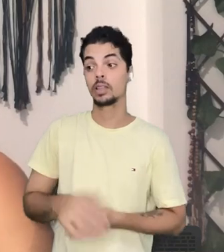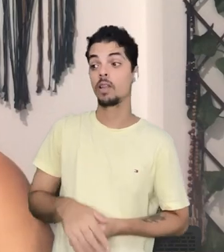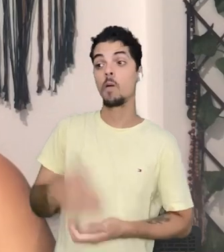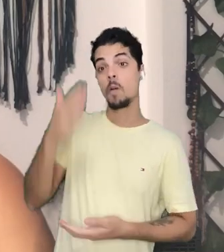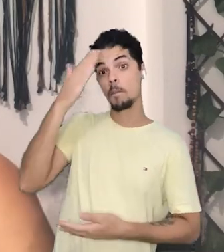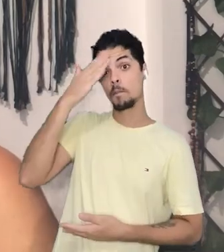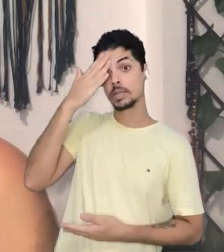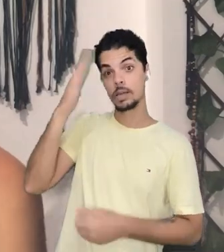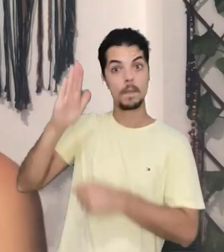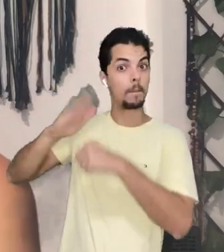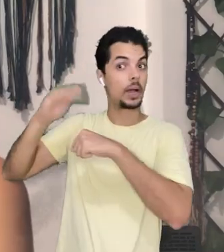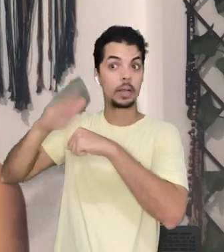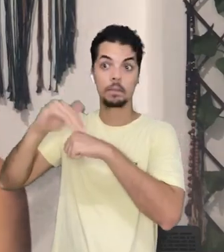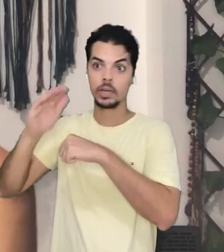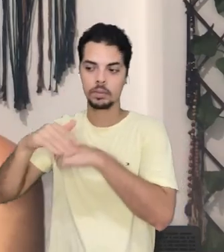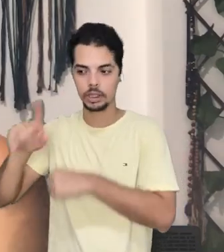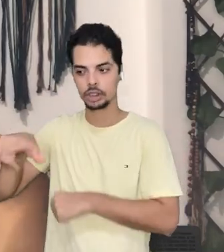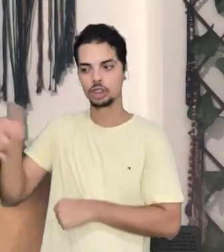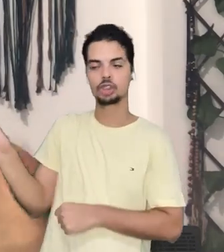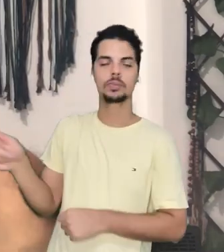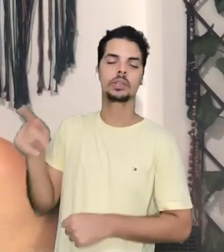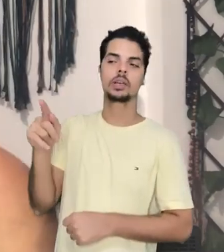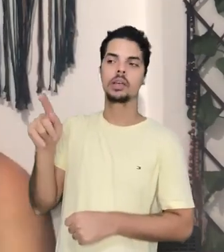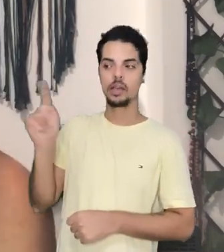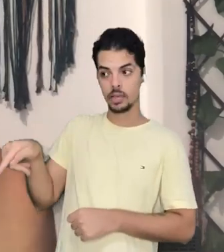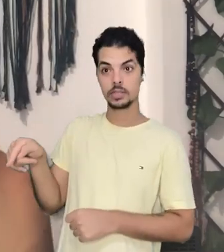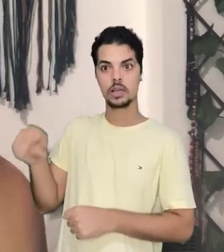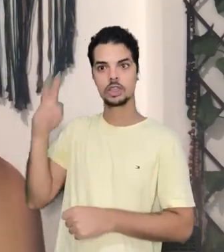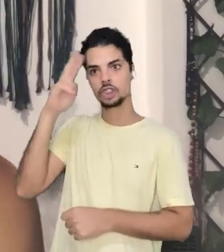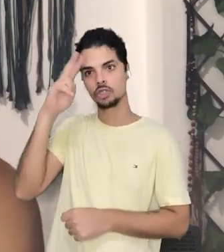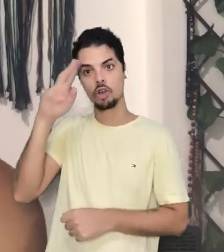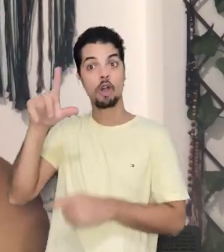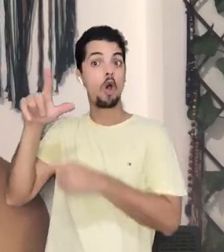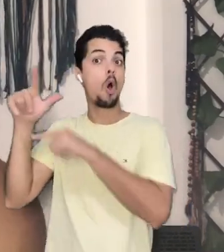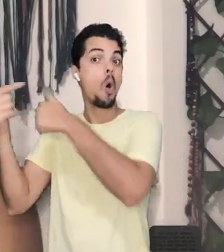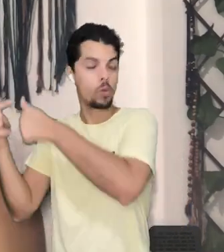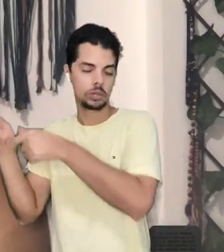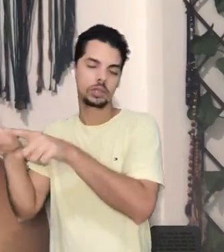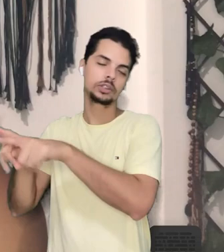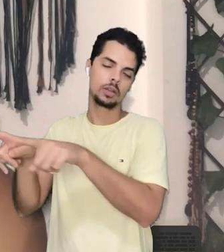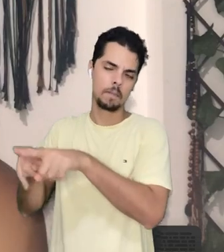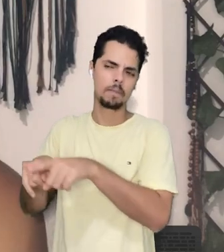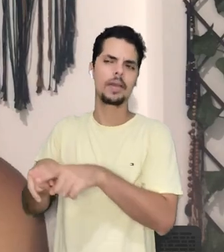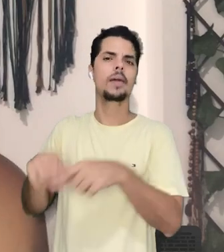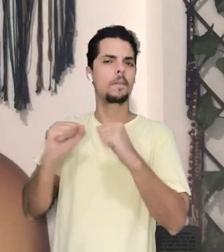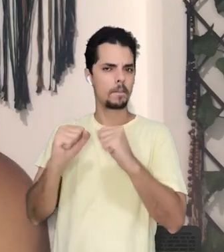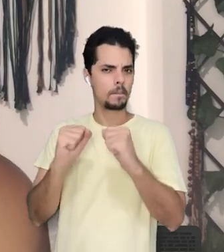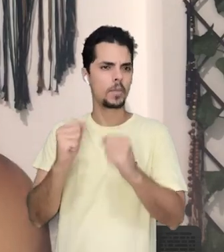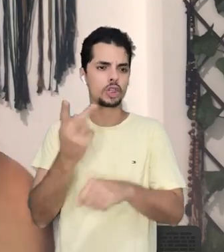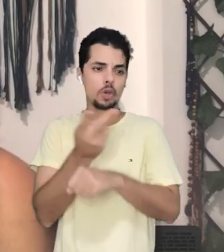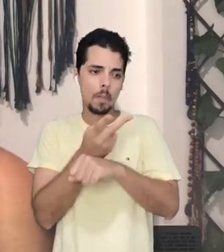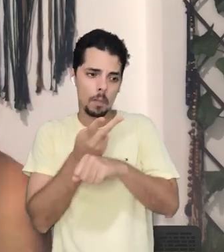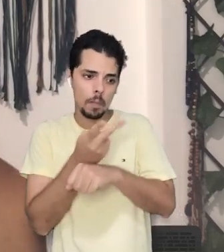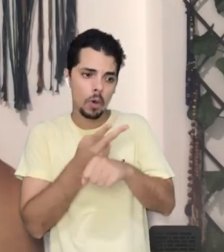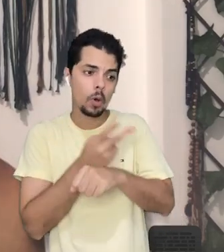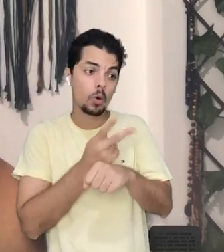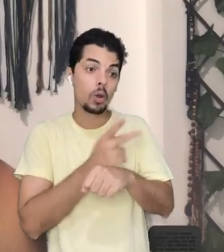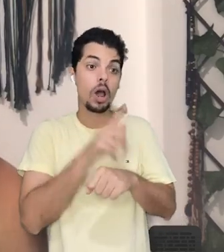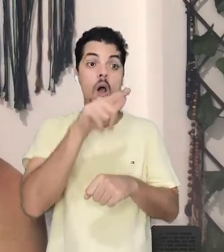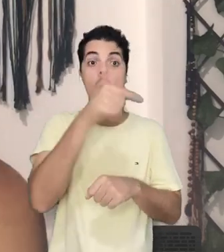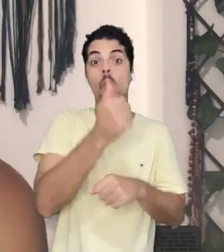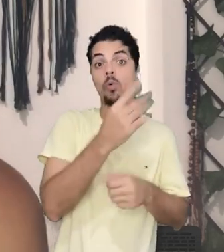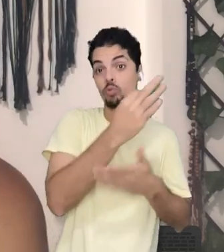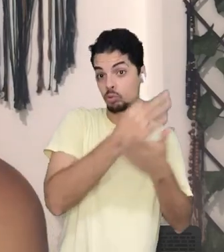buscar inspiração em trabalhos recentes sobre a Revolução Haitiana. Trabalhos que